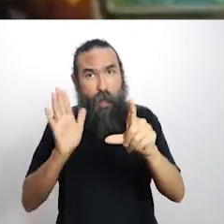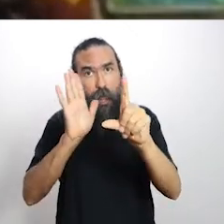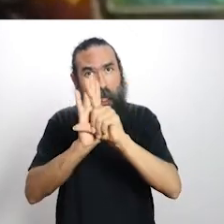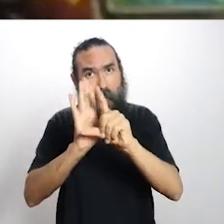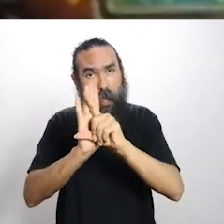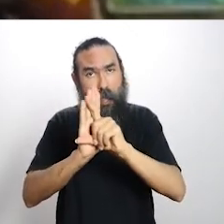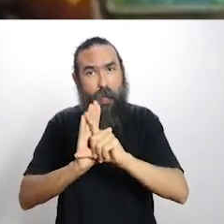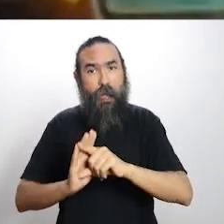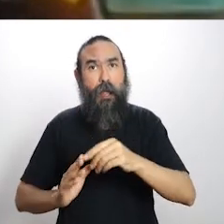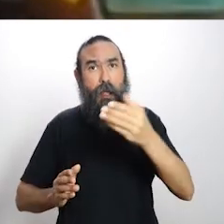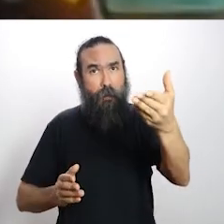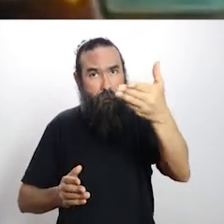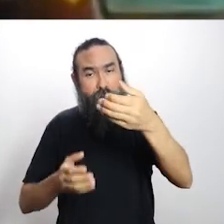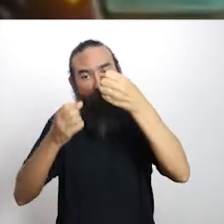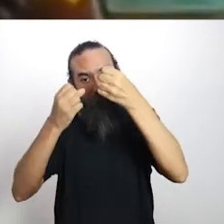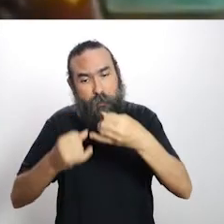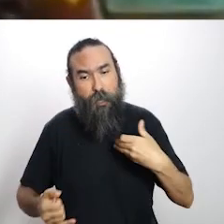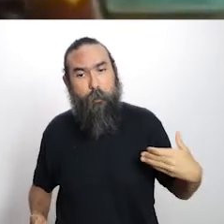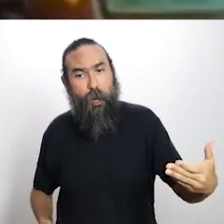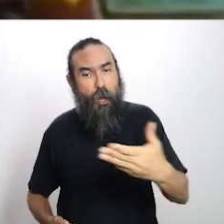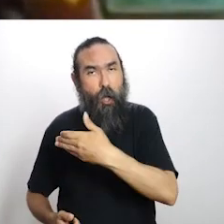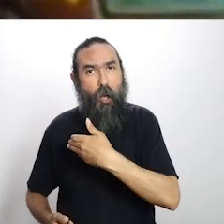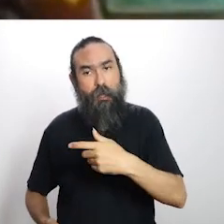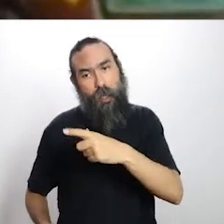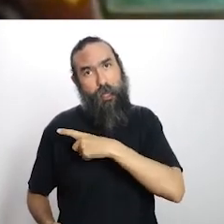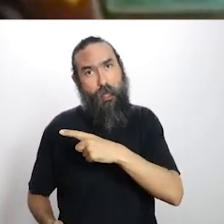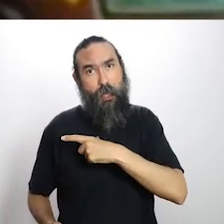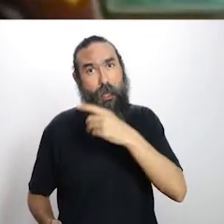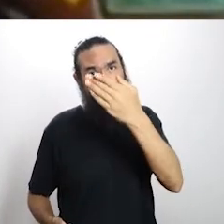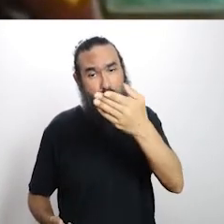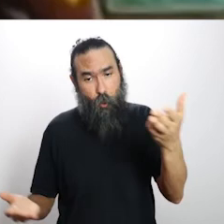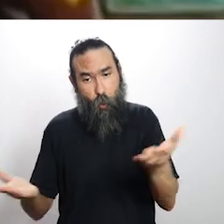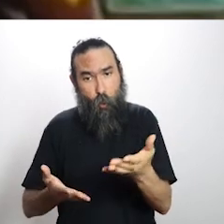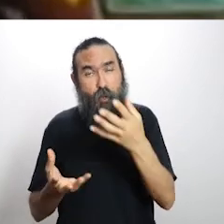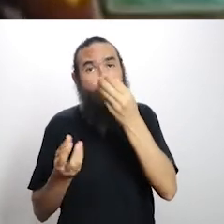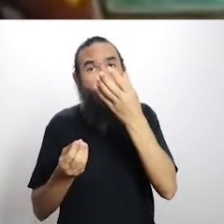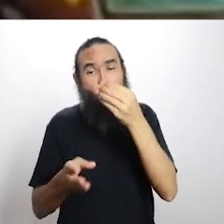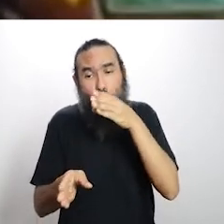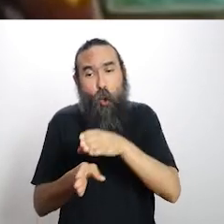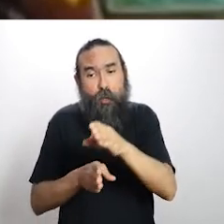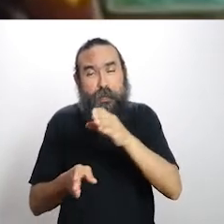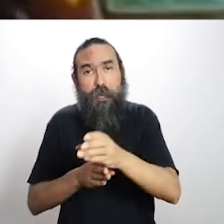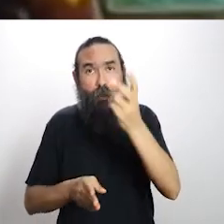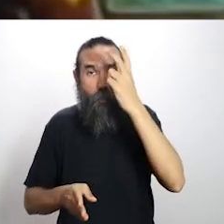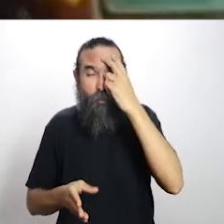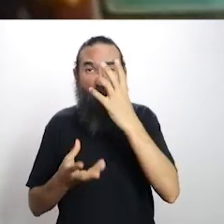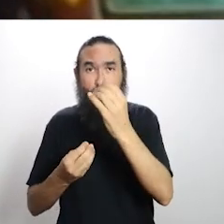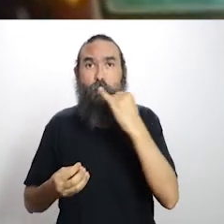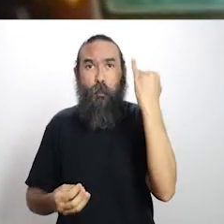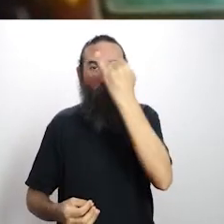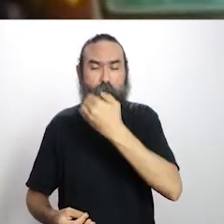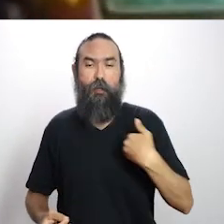Vi que temos muitos conselheiros de cultura aqui e agradeço muito a participação, vai ser muito importante para todo mundo.